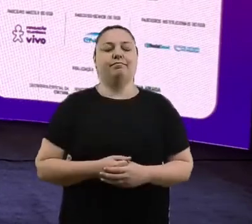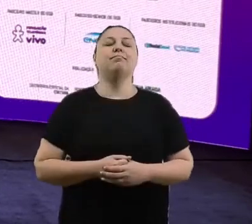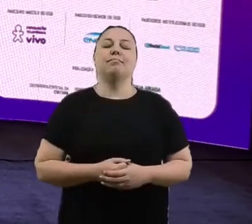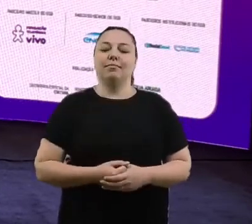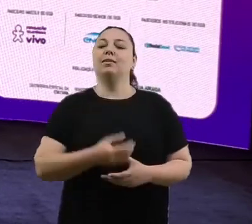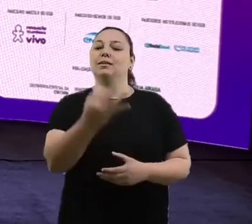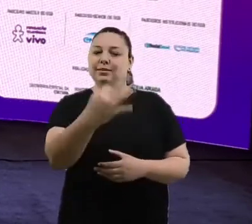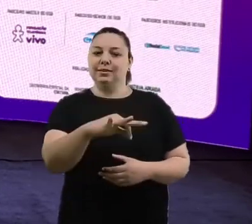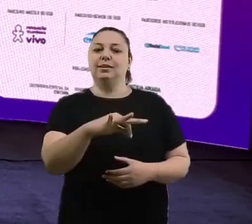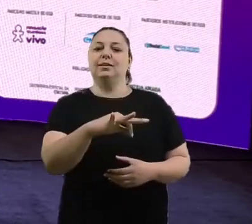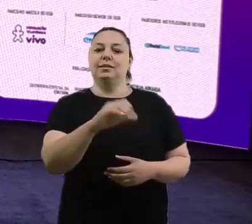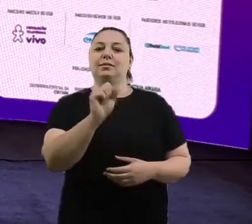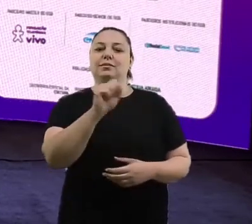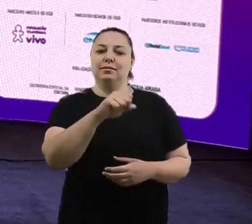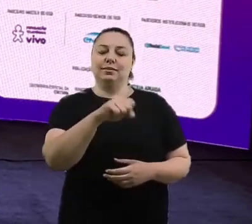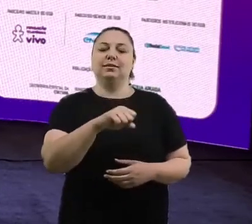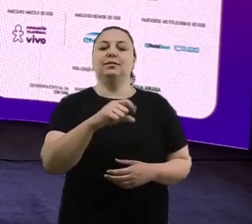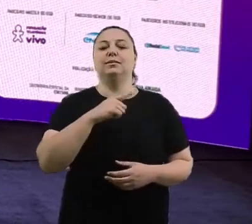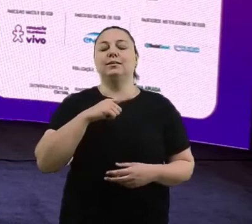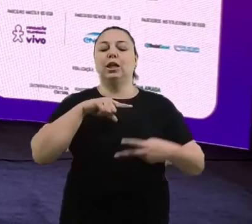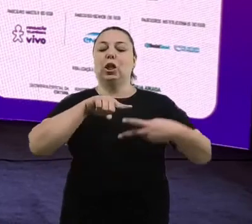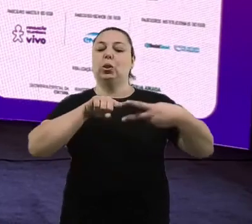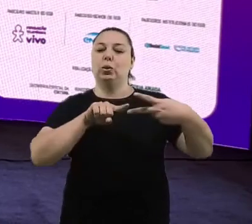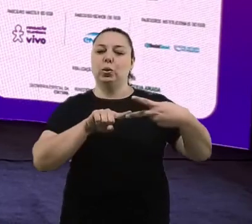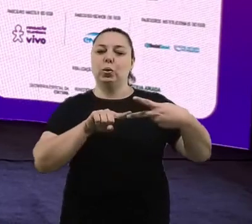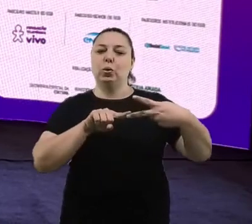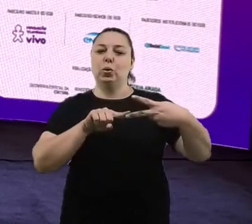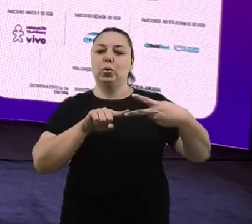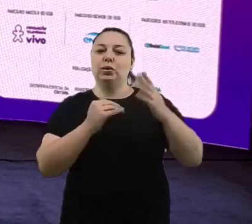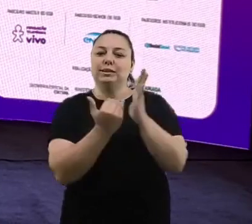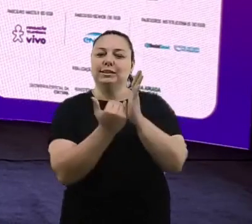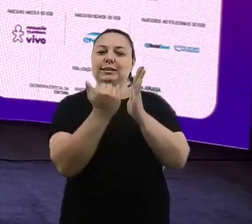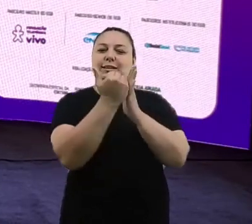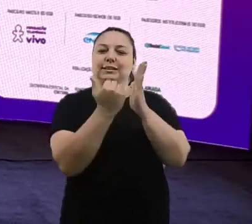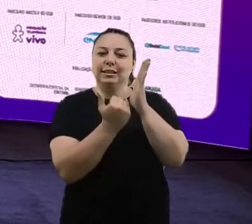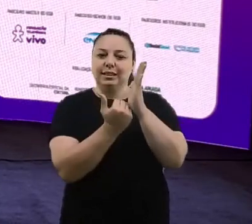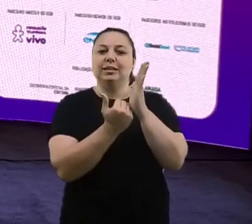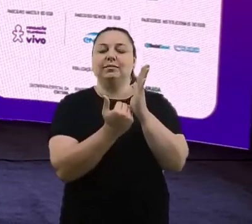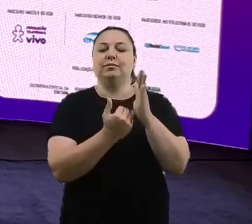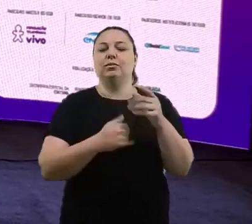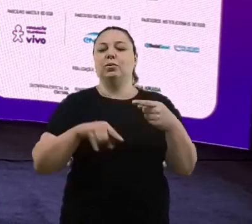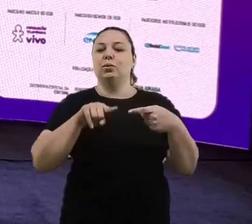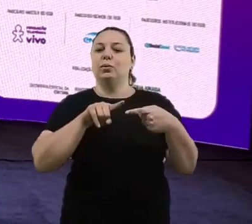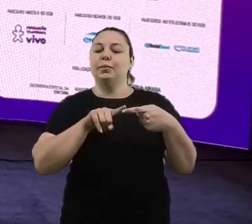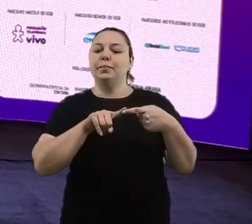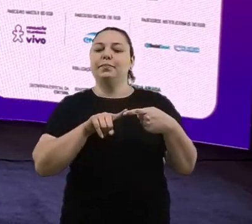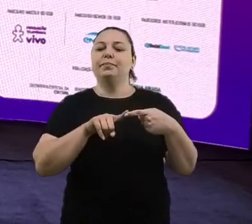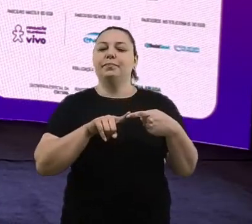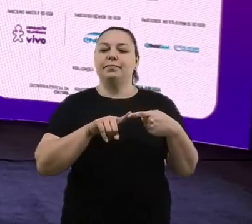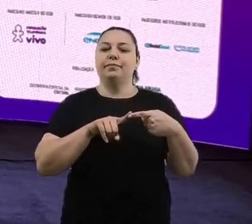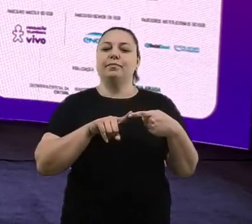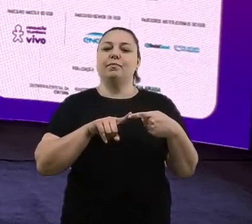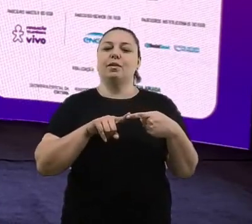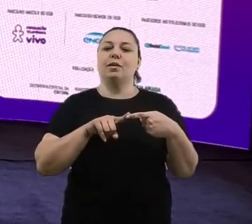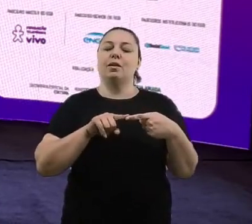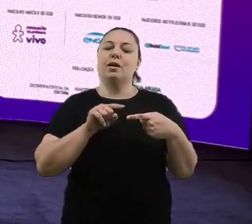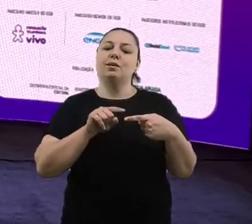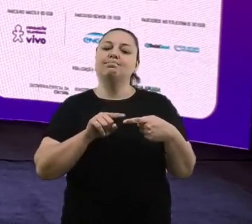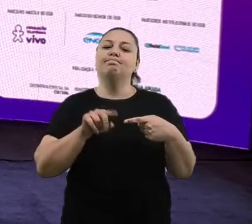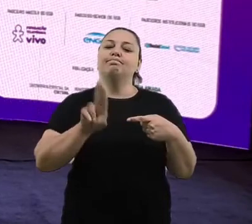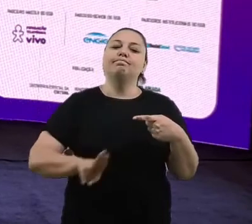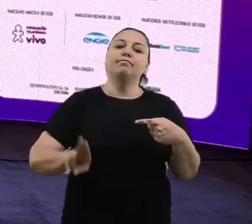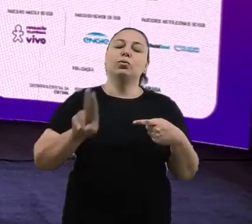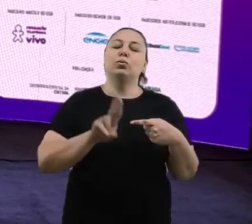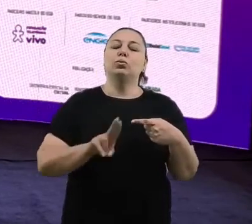níveis de aprendizado. Existe um nível de aprendizado que ele é baseado no conjunto total